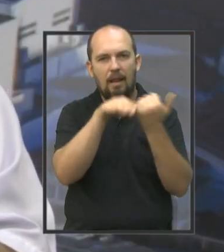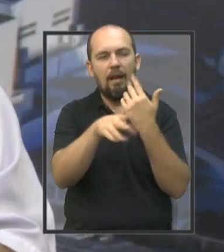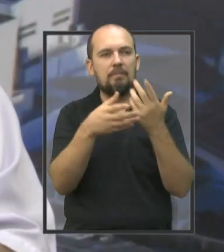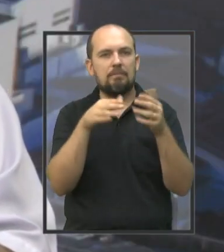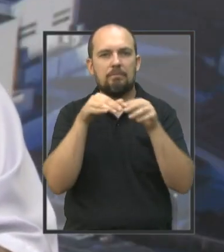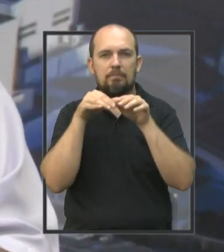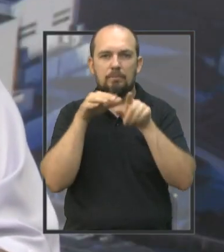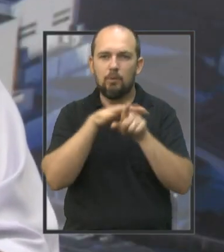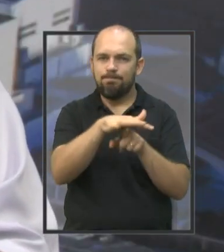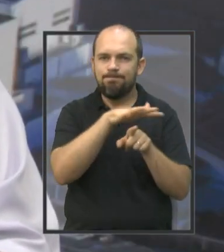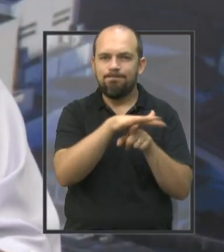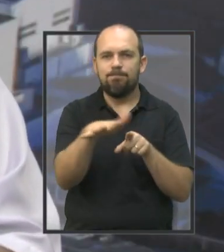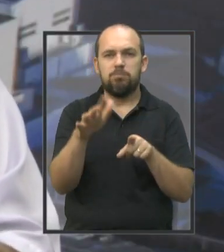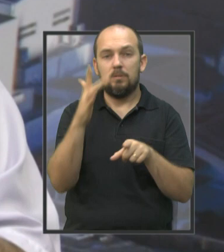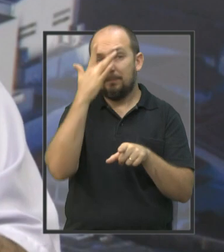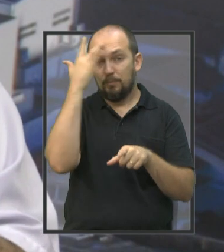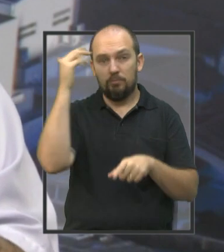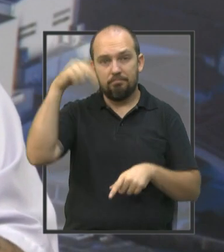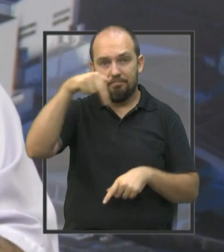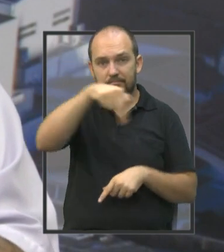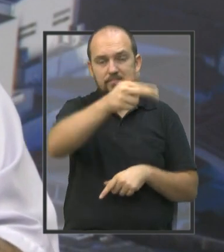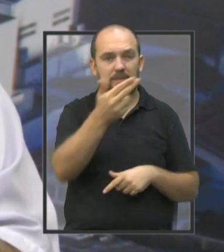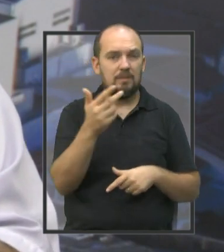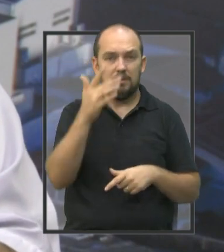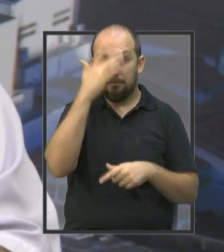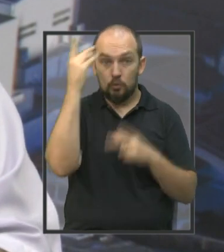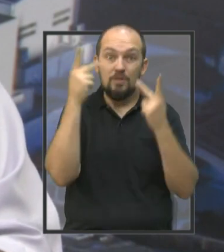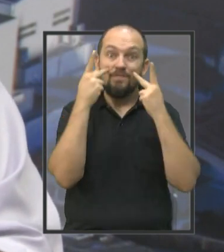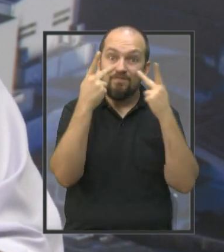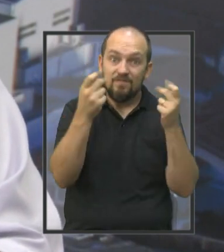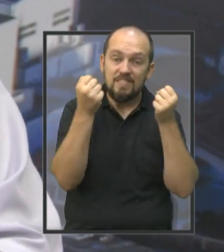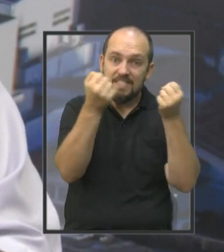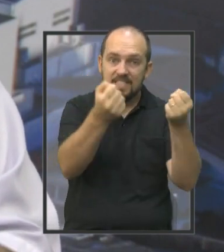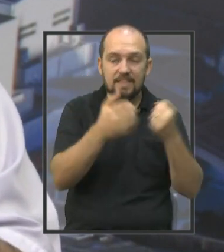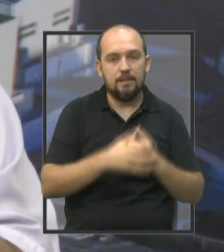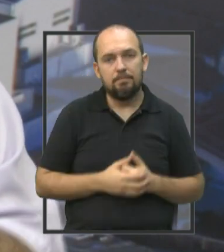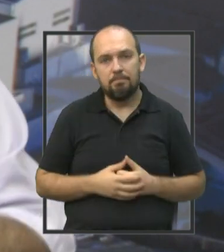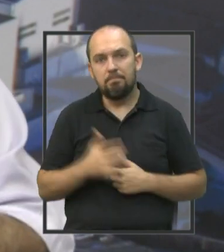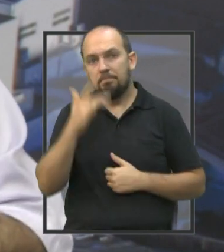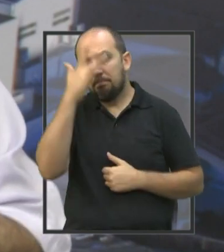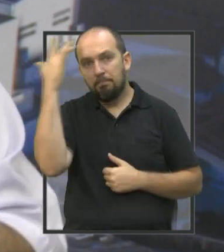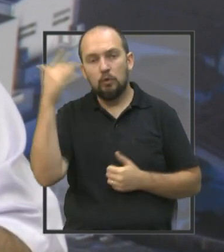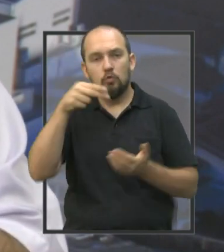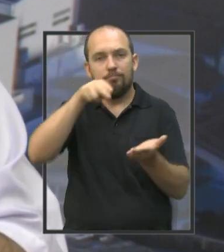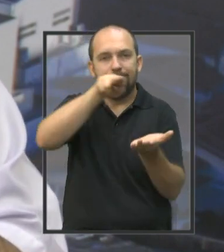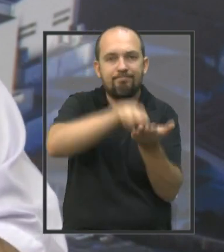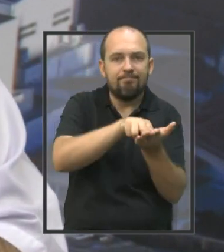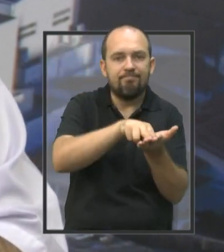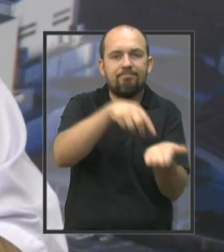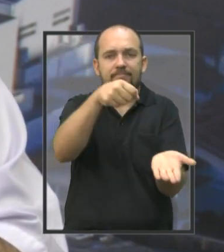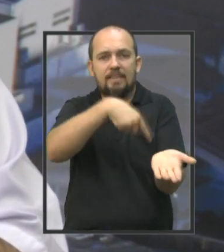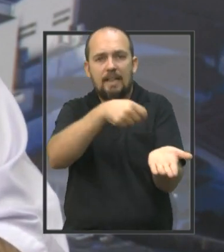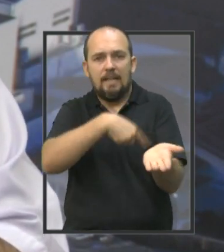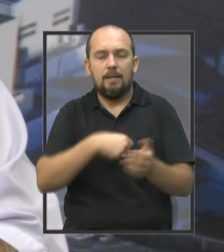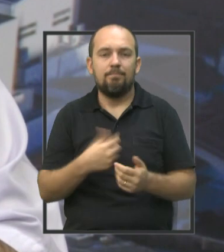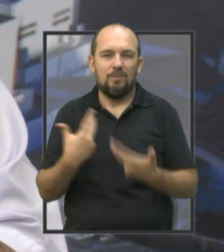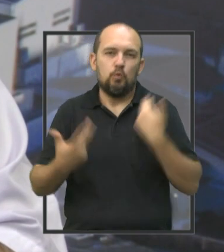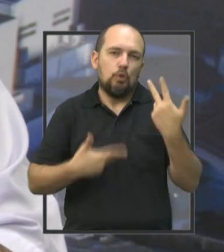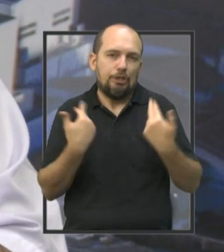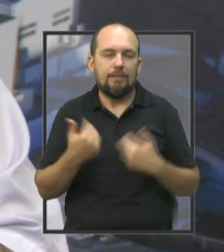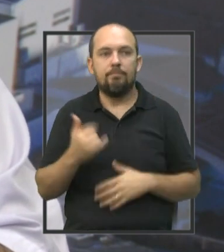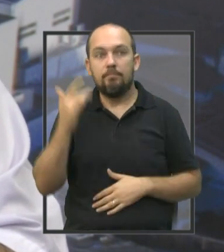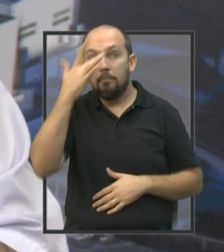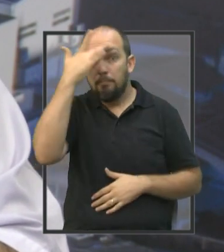é pessoas que vão visitar, é pessoas que vão internar para fazer uma cirurgia, é pessoas que estão